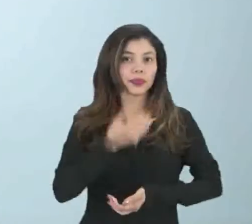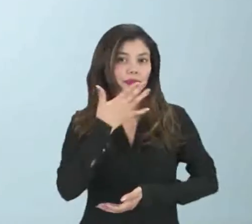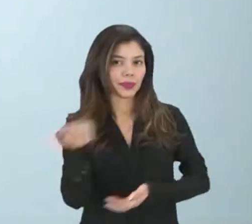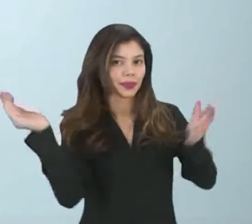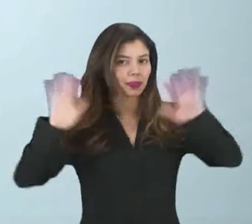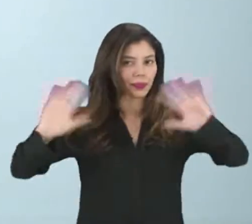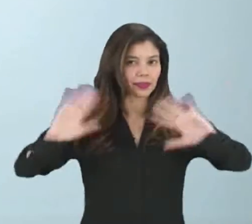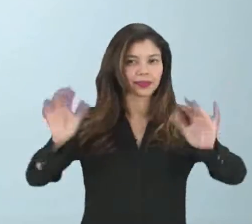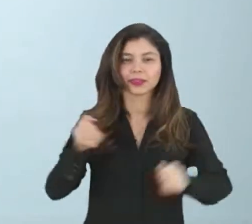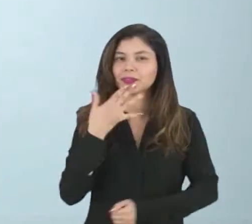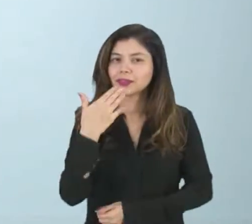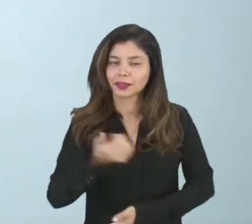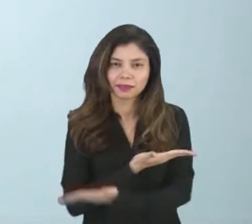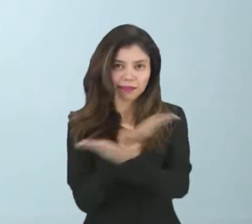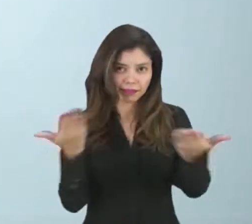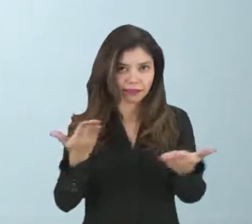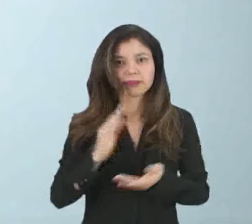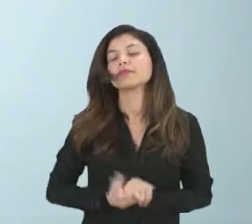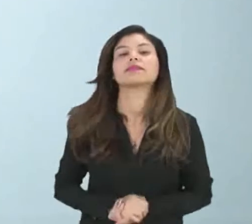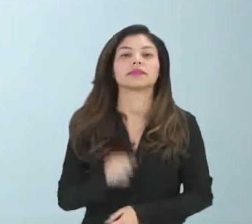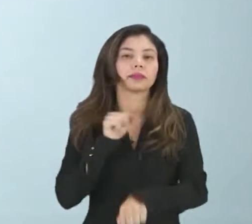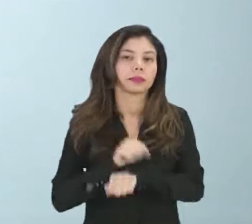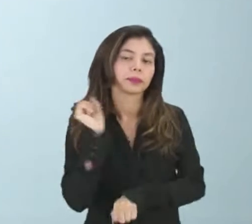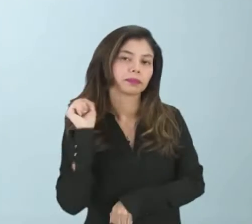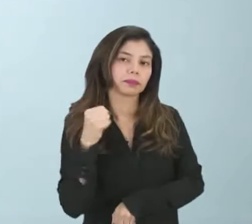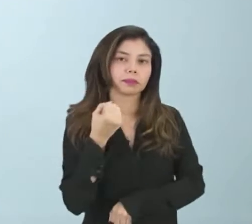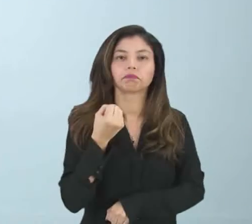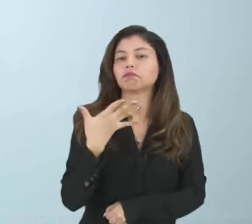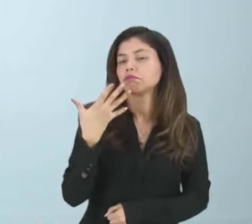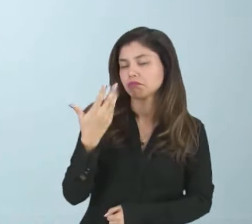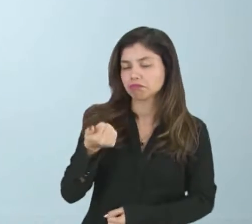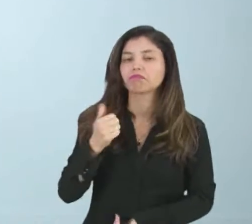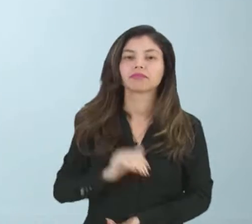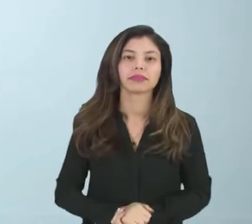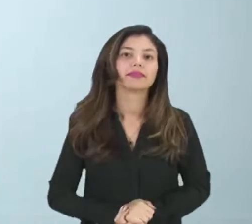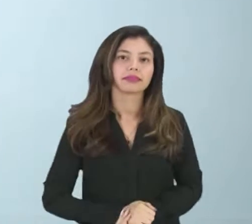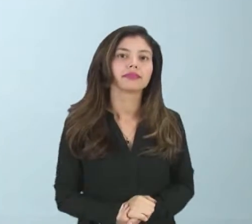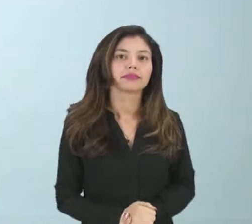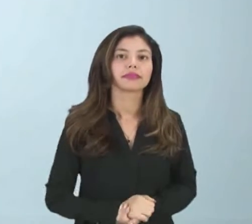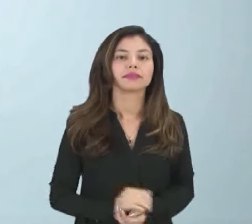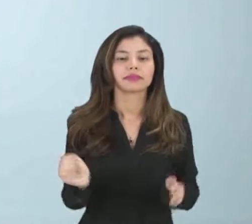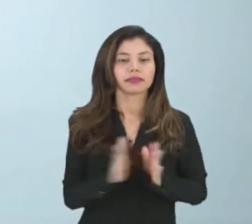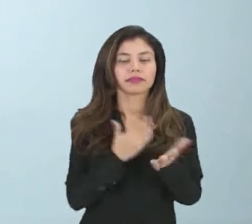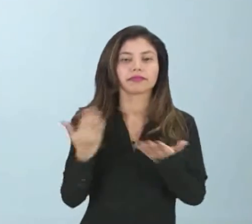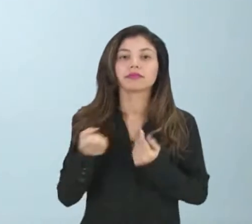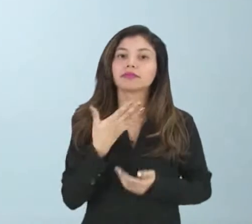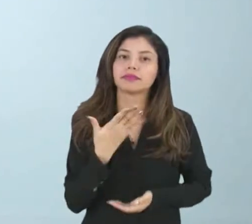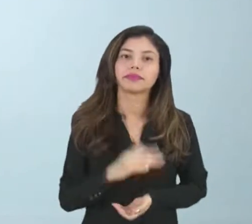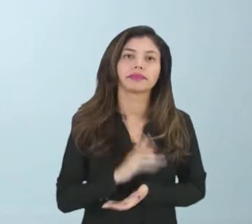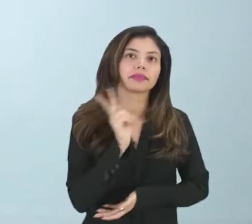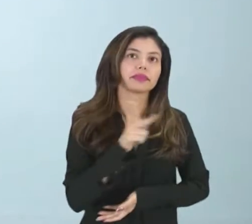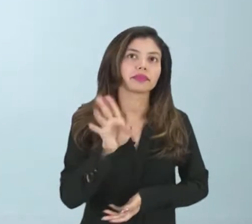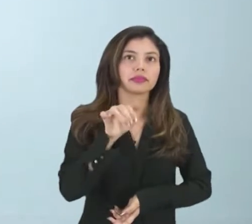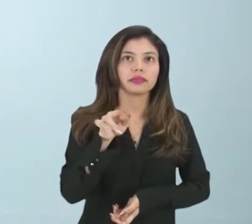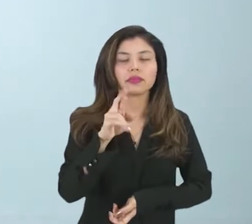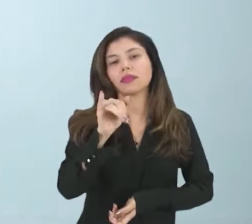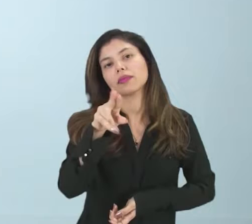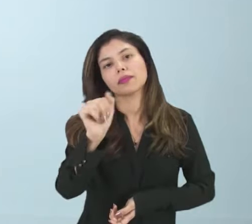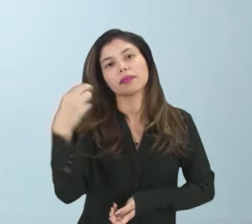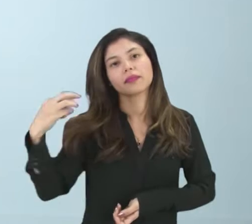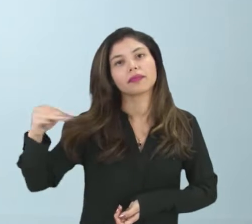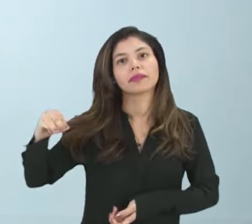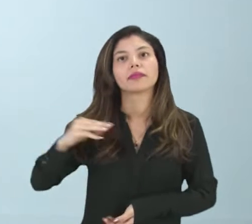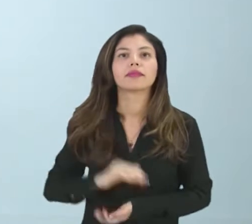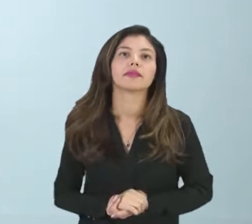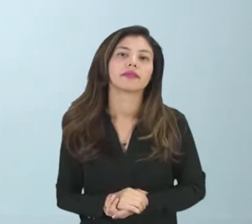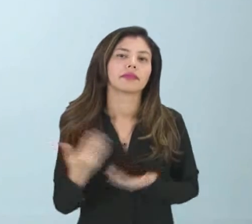Beleza, olá, olá, olá, olá, tudo bem com você? Espero que esteja muito bem, maravilhosamente bem. Eu sou o professor Emerson, tá? De